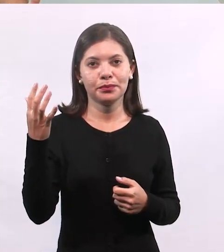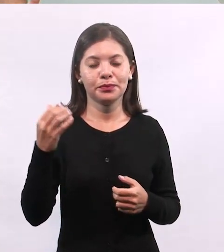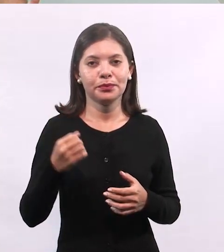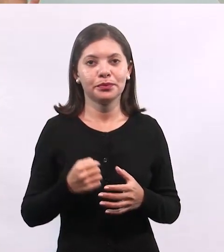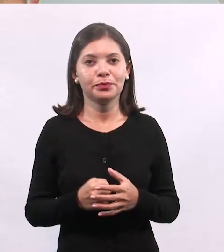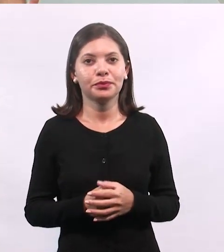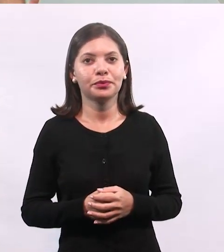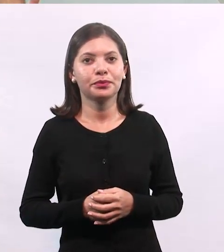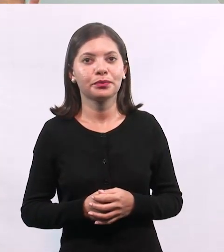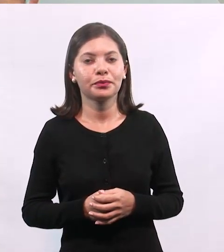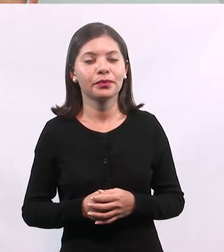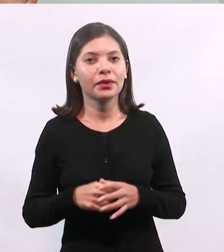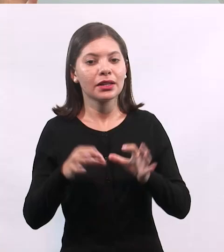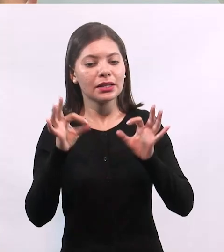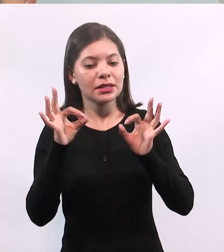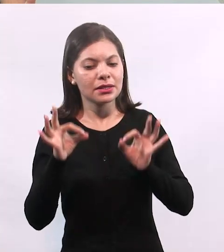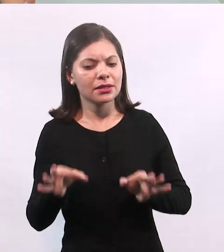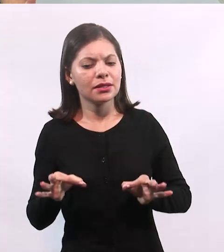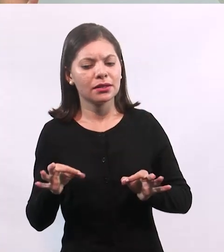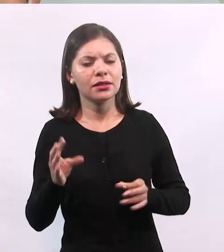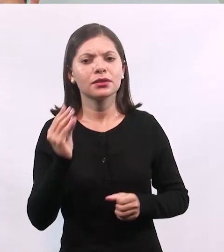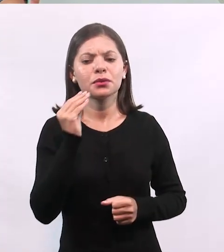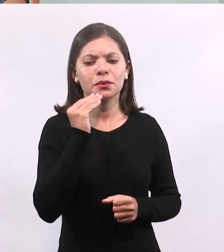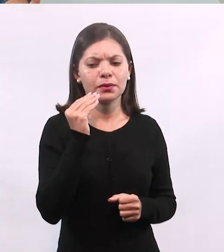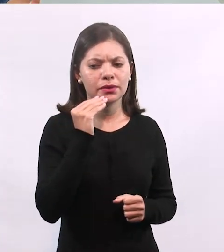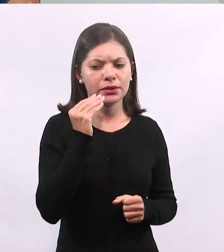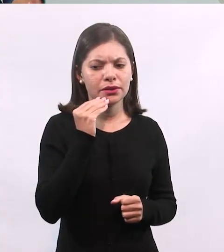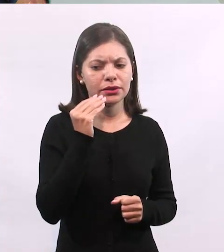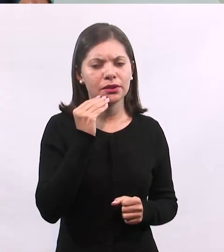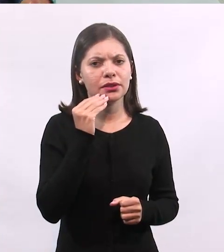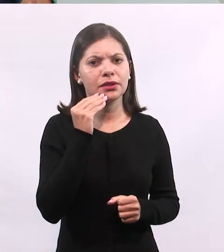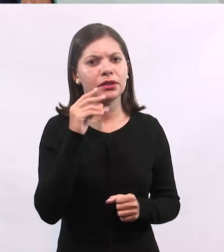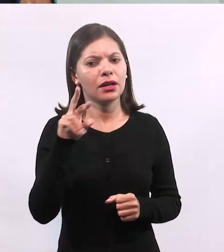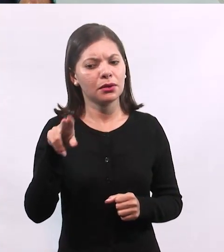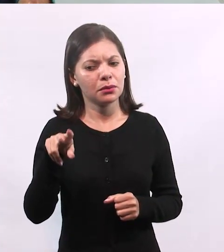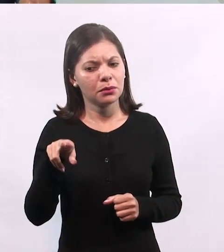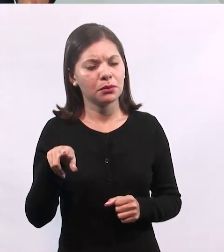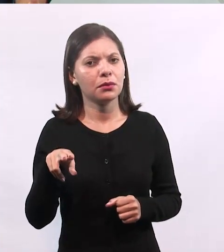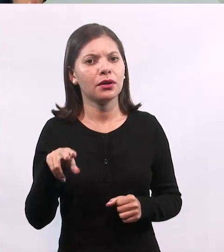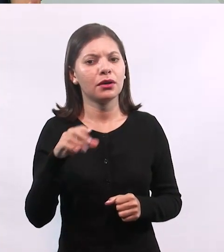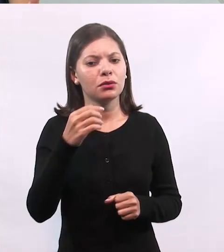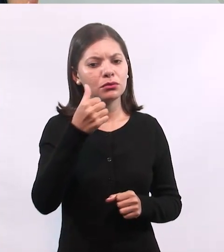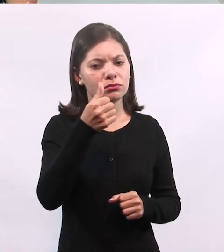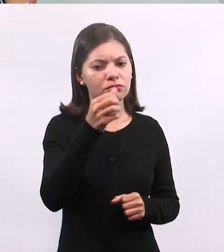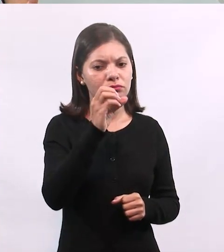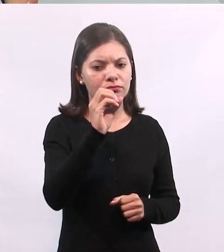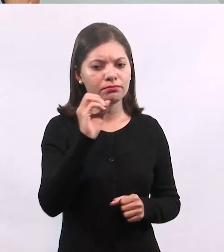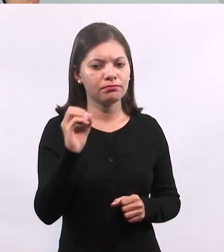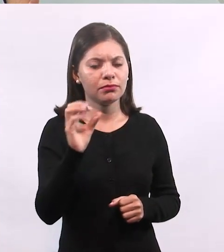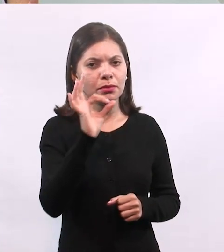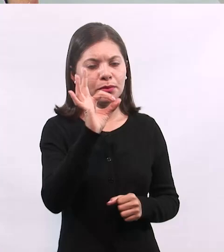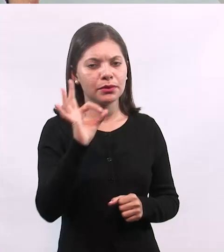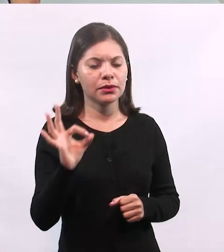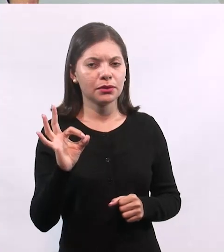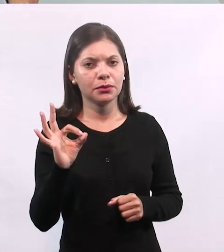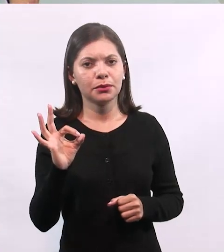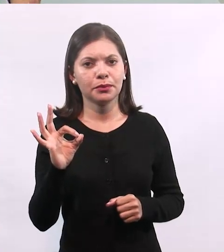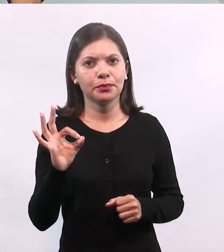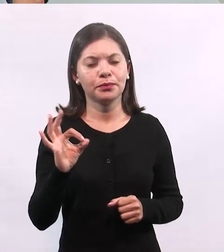improvável e evento certo certeza quando a probabilidade da exatamente 100%